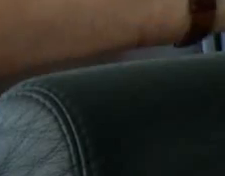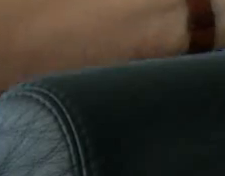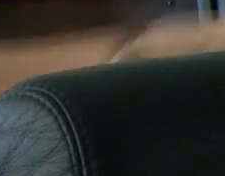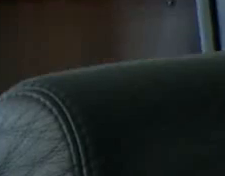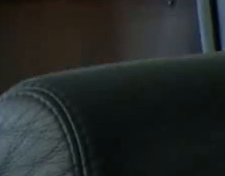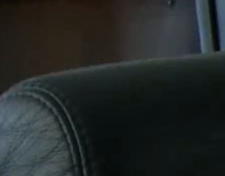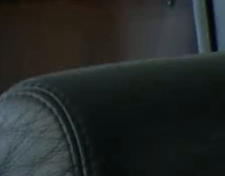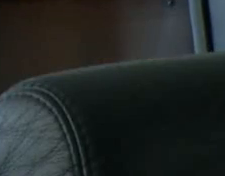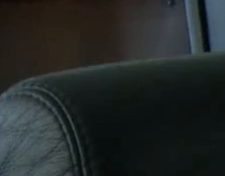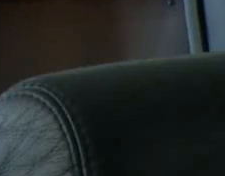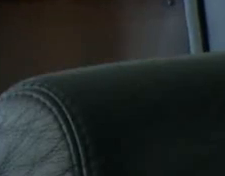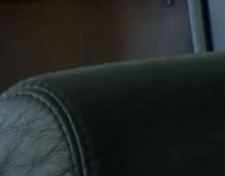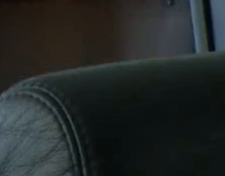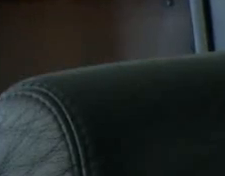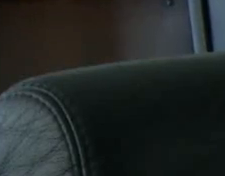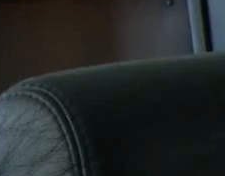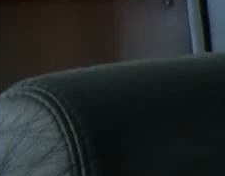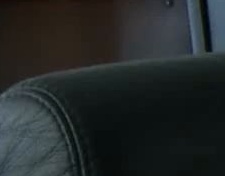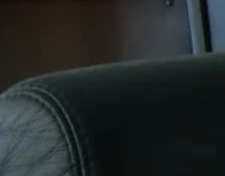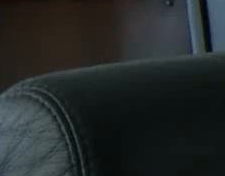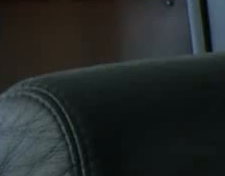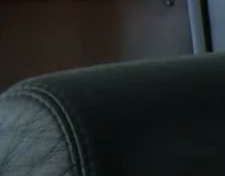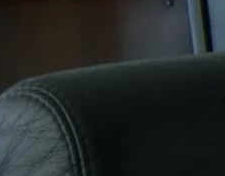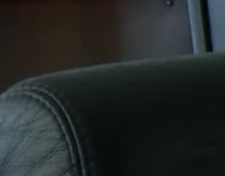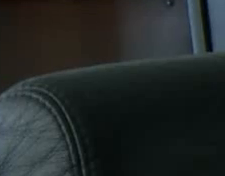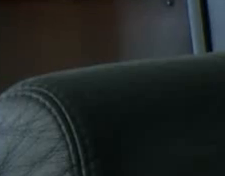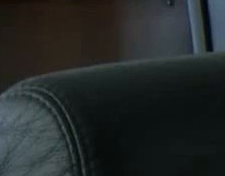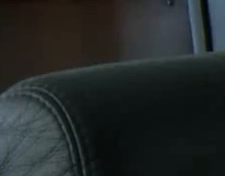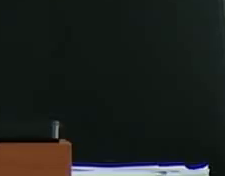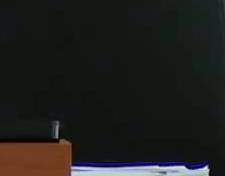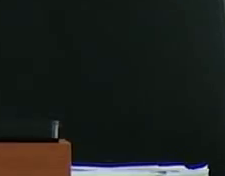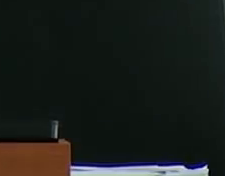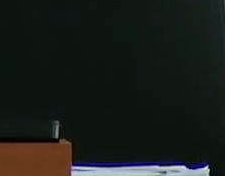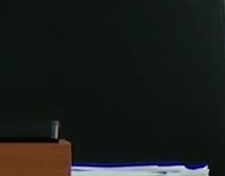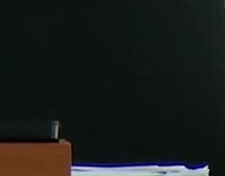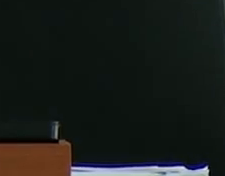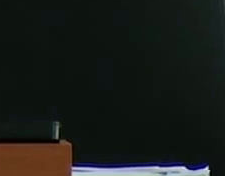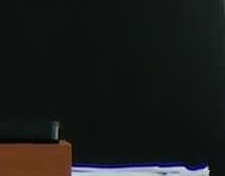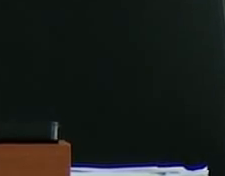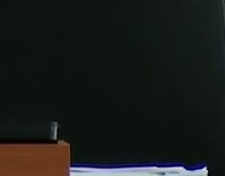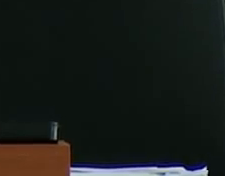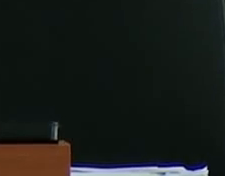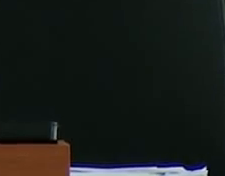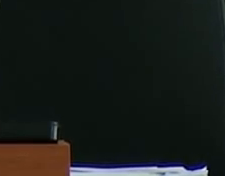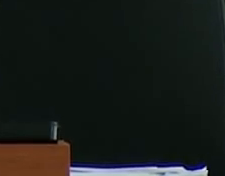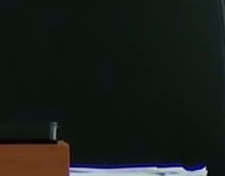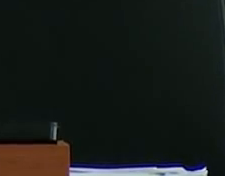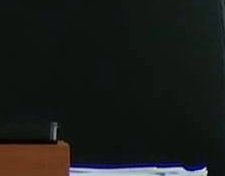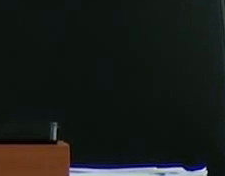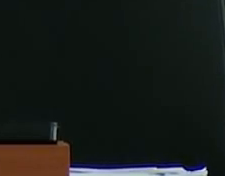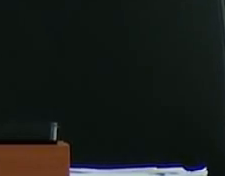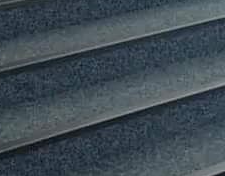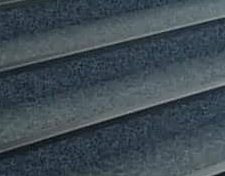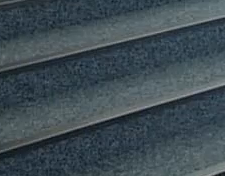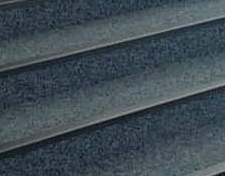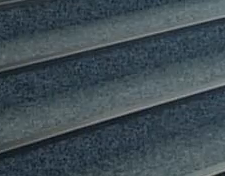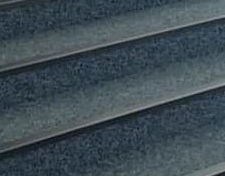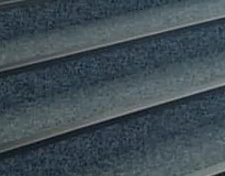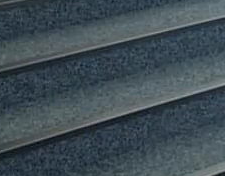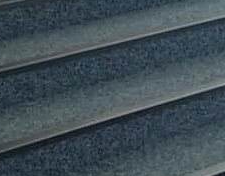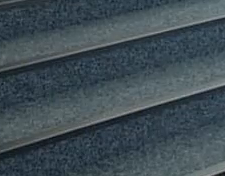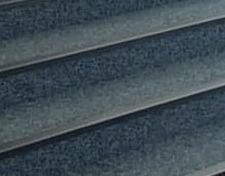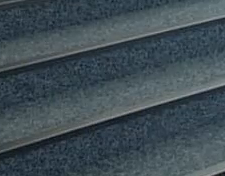favorecendo uma parte aqui do bis bom dia eu estava a palavra um bom dia a todos